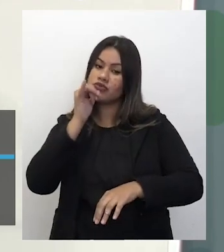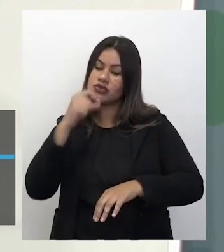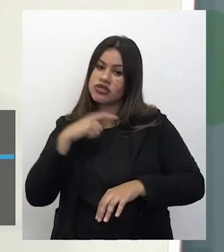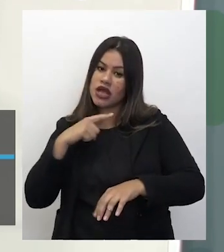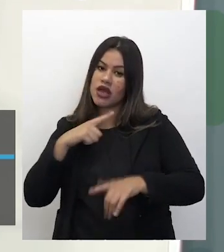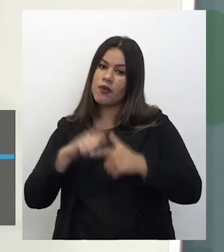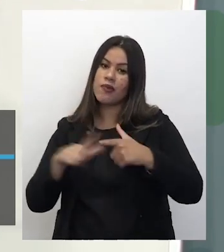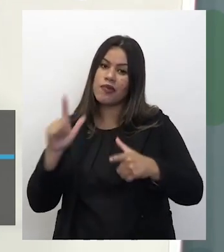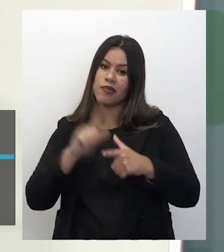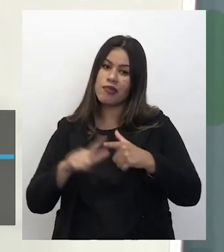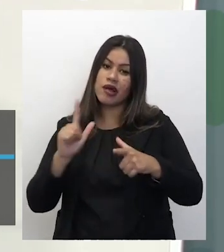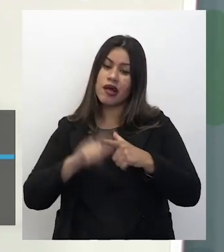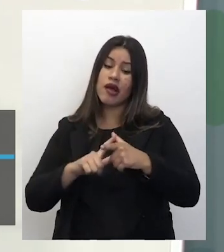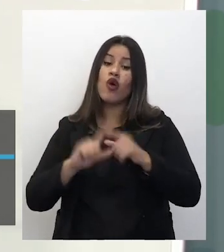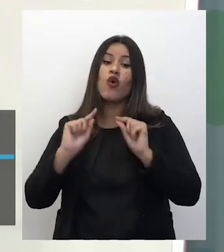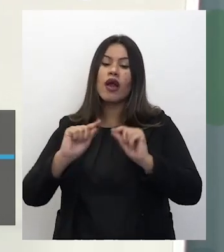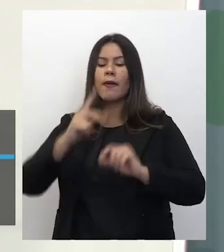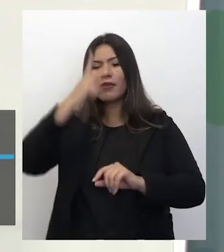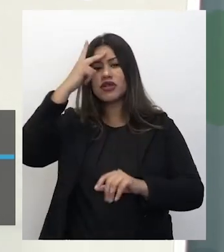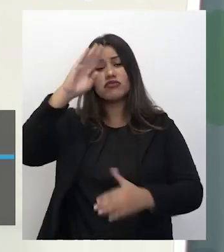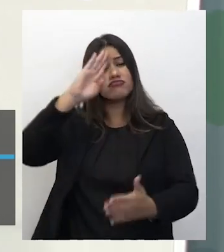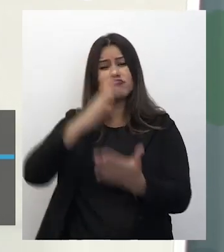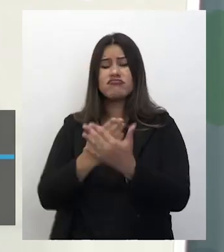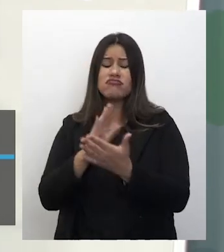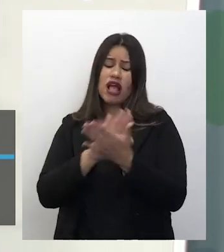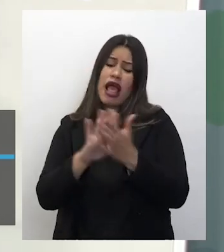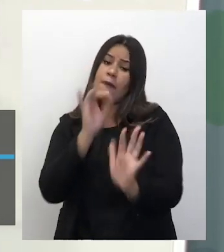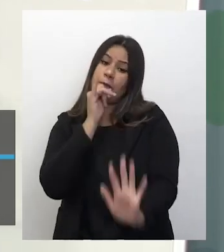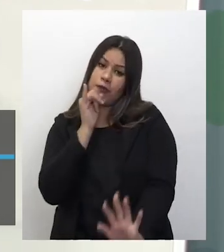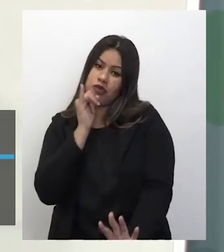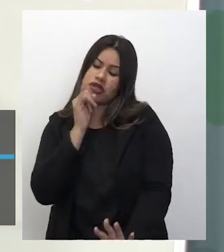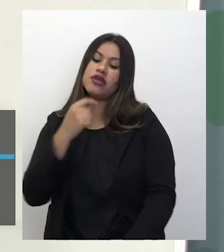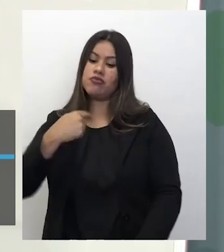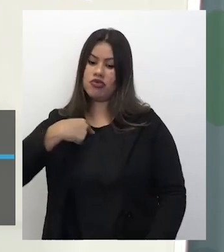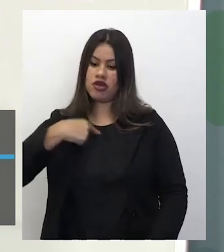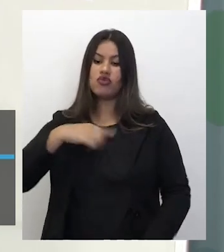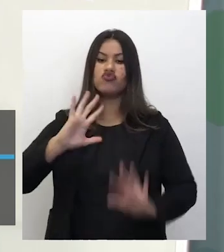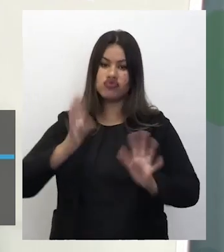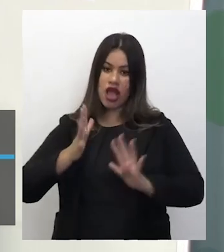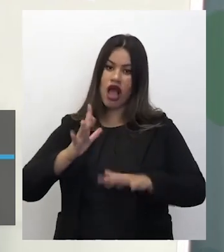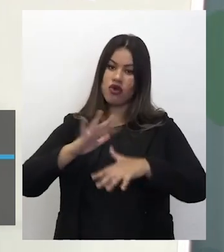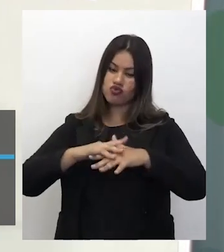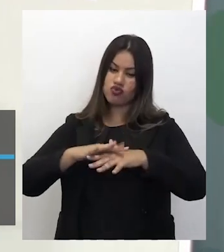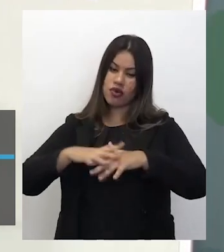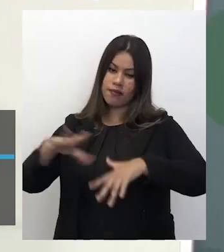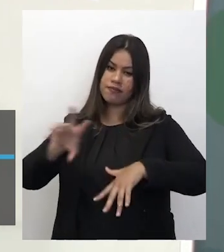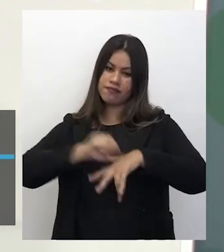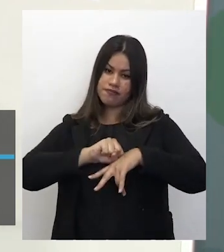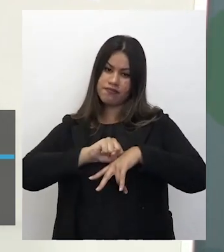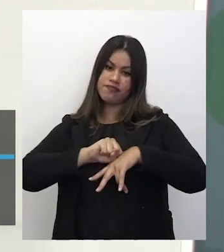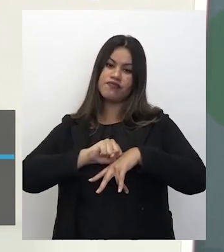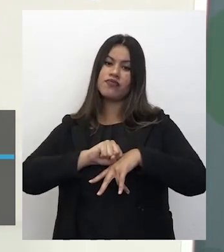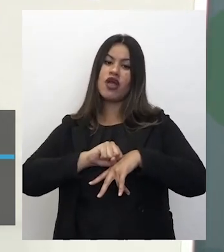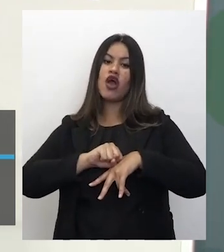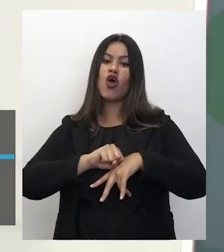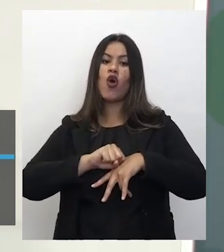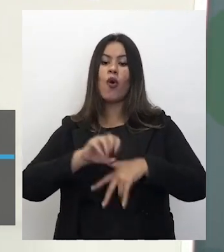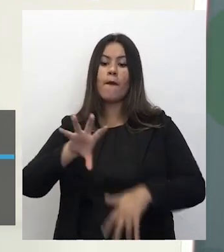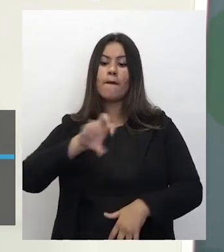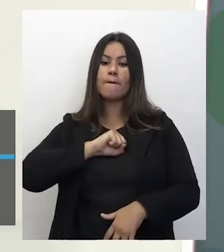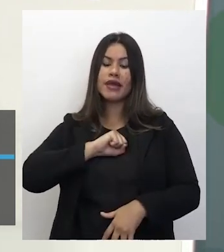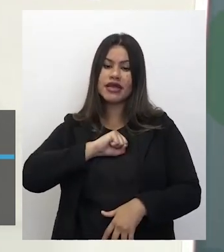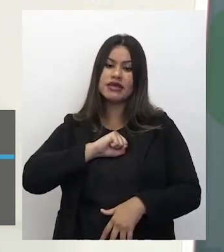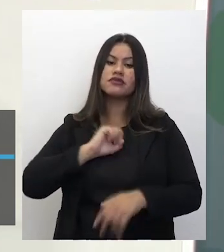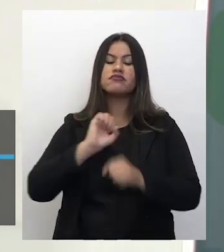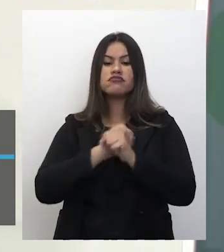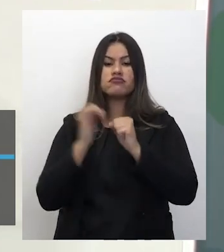pessoas desacreditarem. Né? Por exemplo, eu tive Covid, tá? Eu não sei se vocês lembram, algumas aulas eu dei da minha casa porque eu estava com